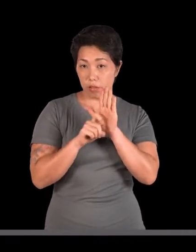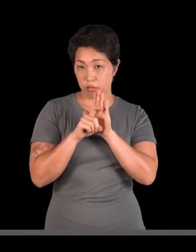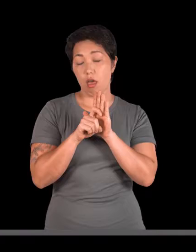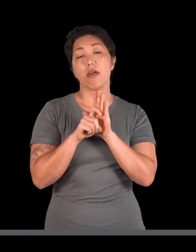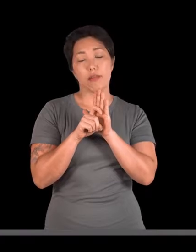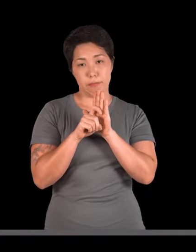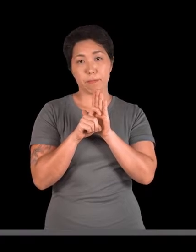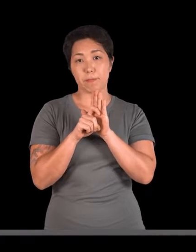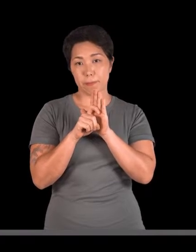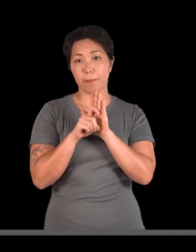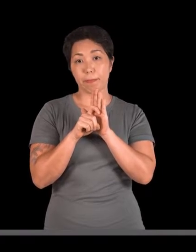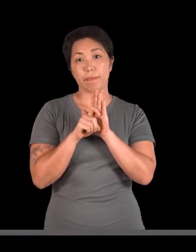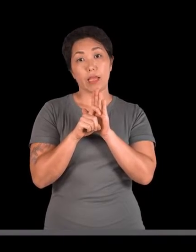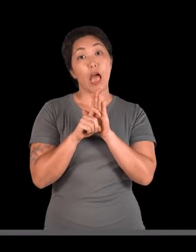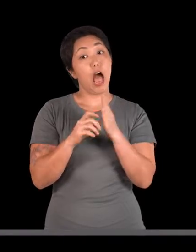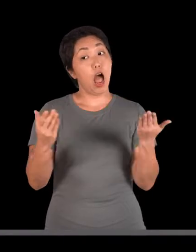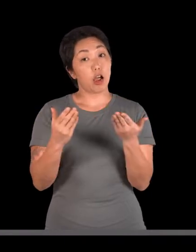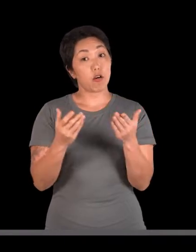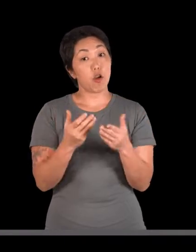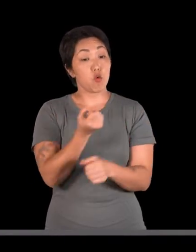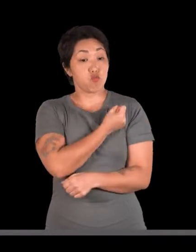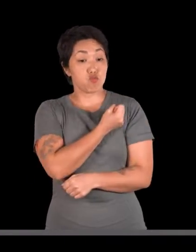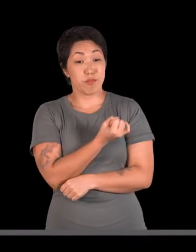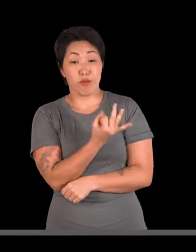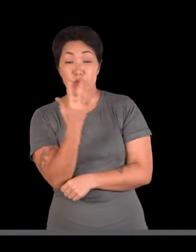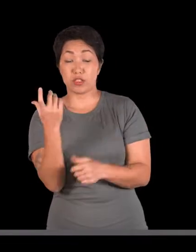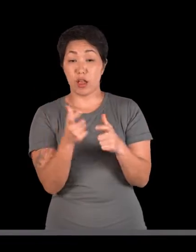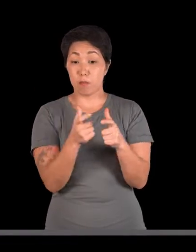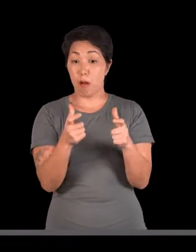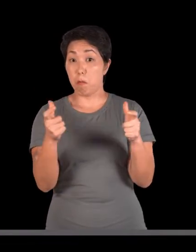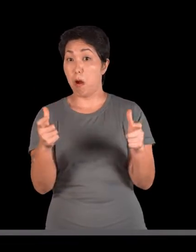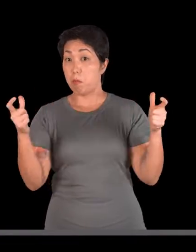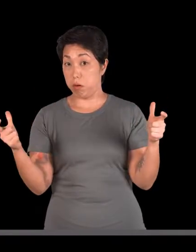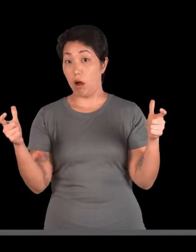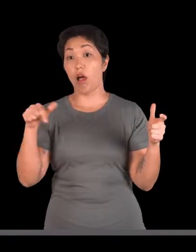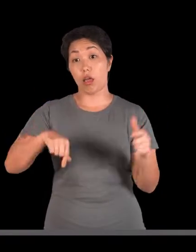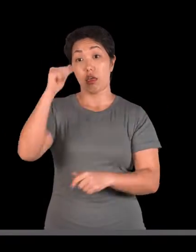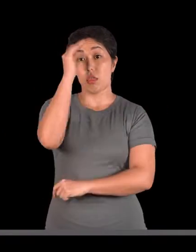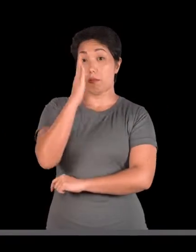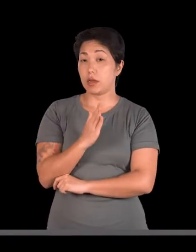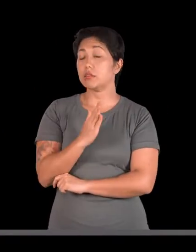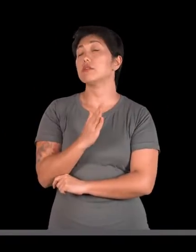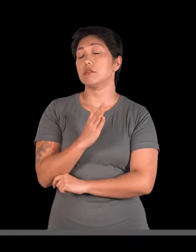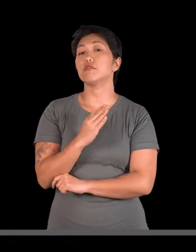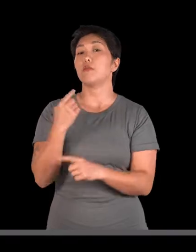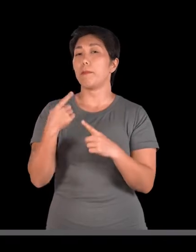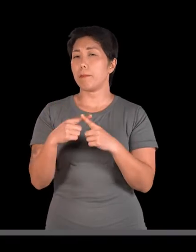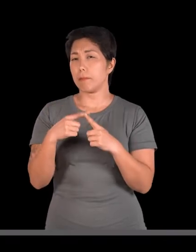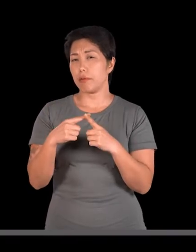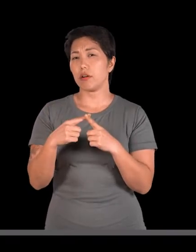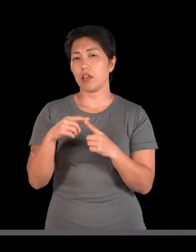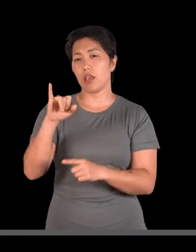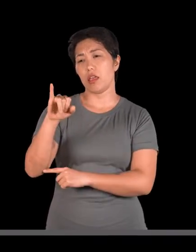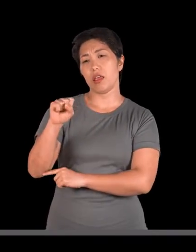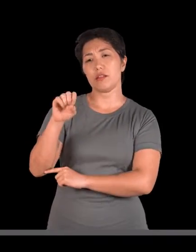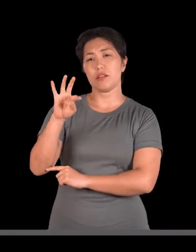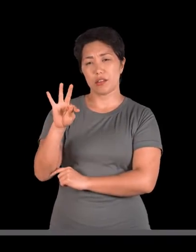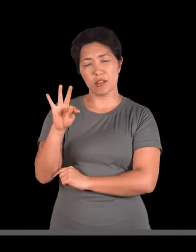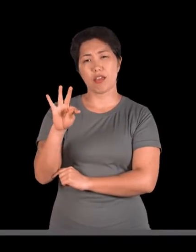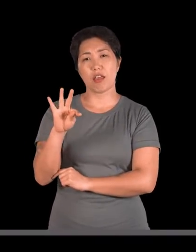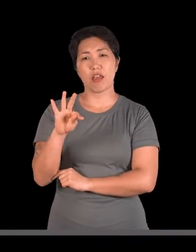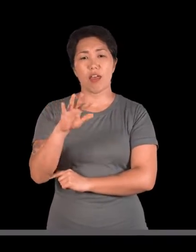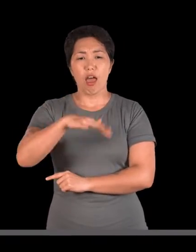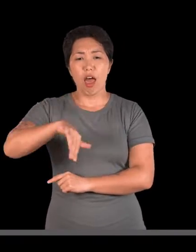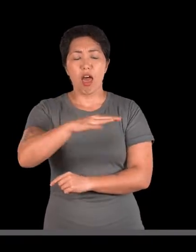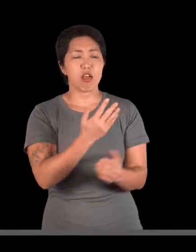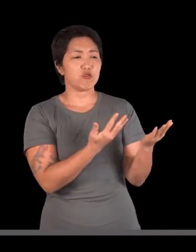no grupo das ISTs, uma frequência tanto elevada aqui no Brasil. Infelizmente, ainda tem se percebido uma crescente de ISTs entre